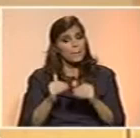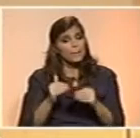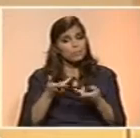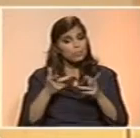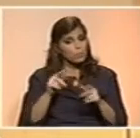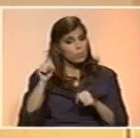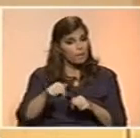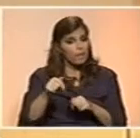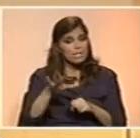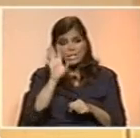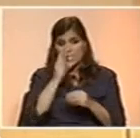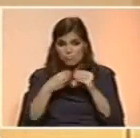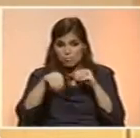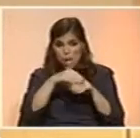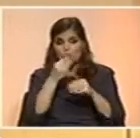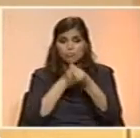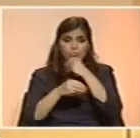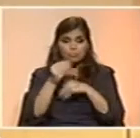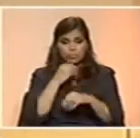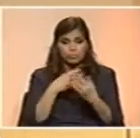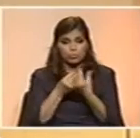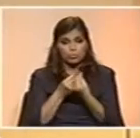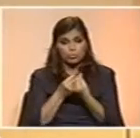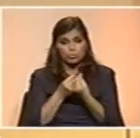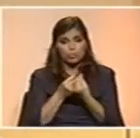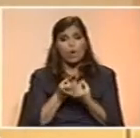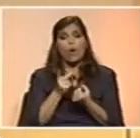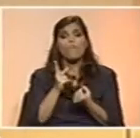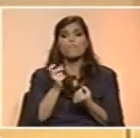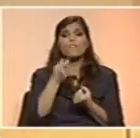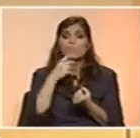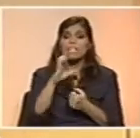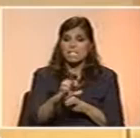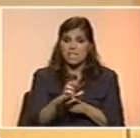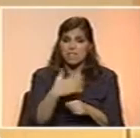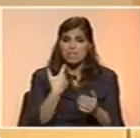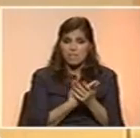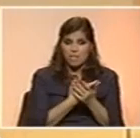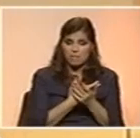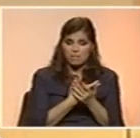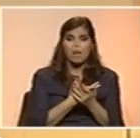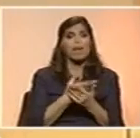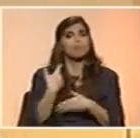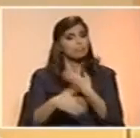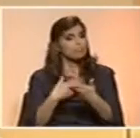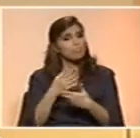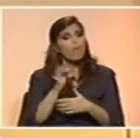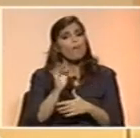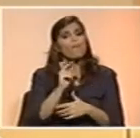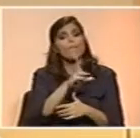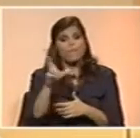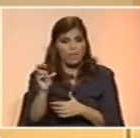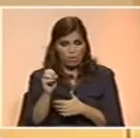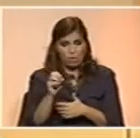No entanto, se completarmos na refeição com fontes de vitamina C, conseguimos uma boa biodisponibilidade do ferro. E, portanto,